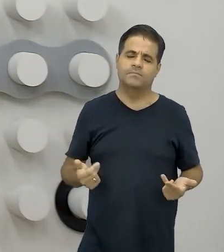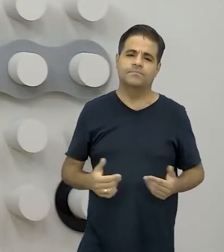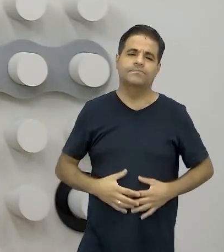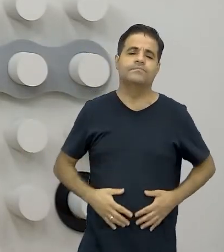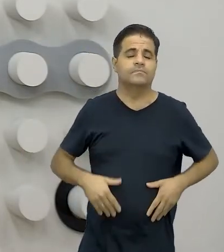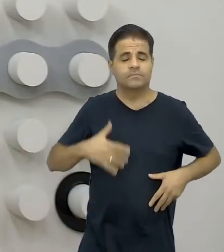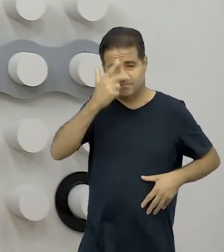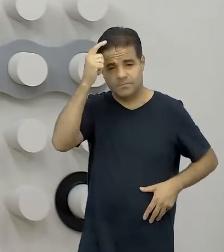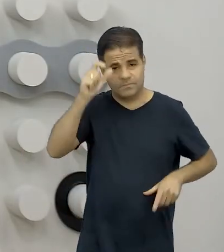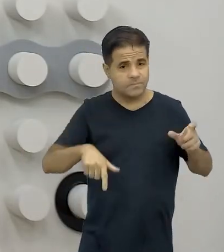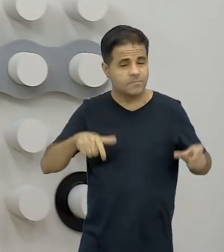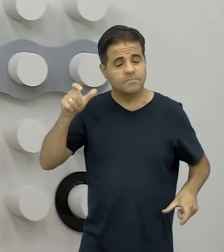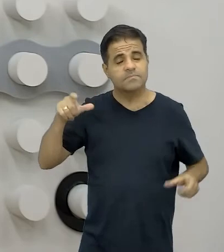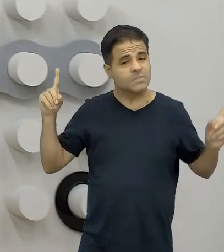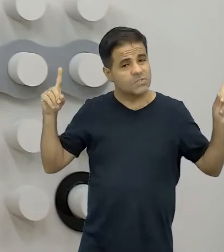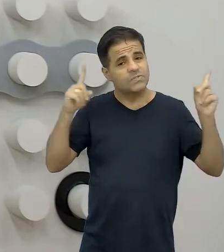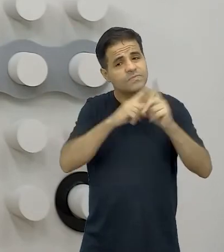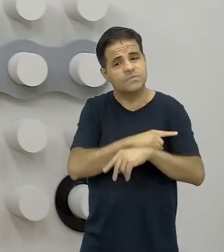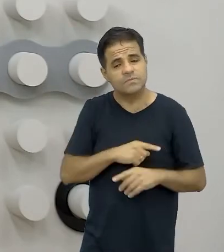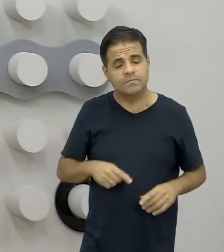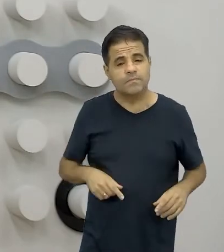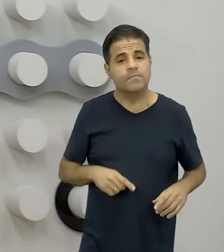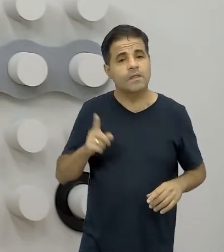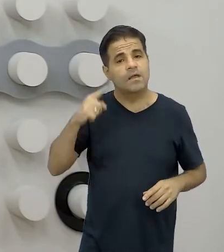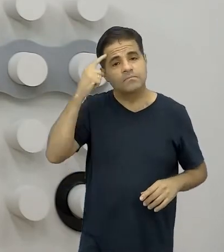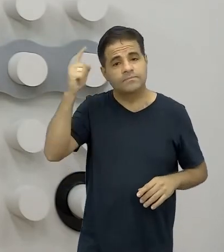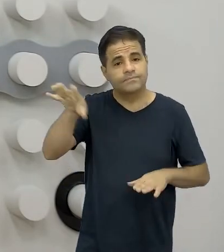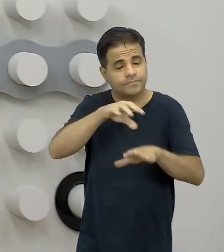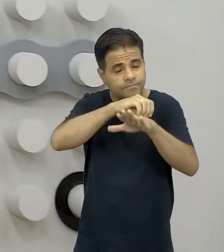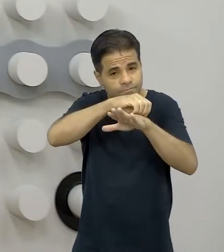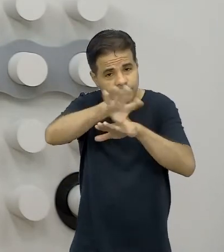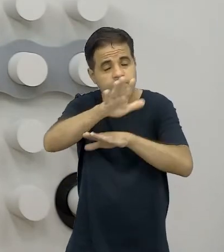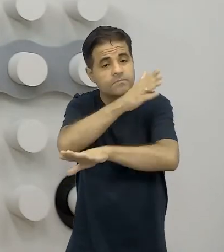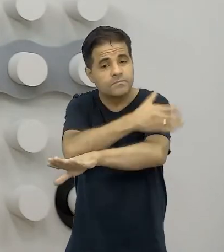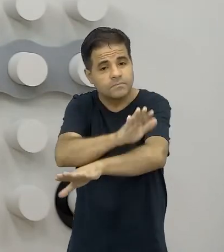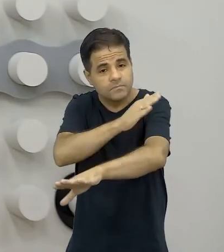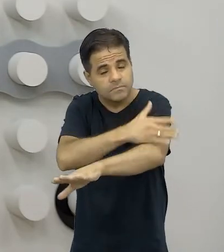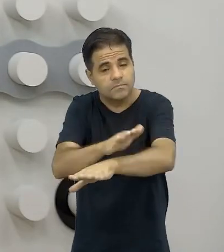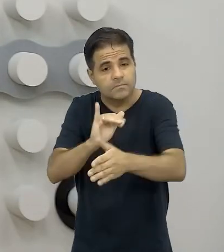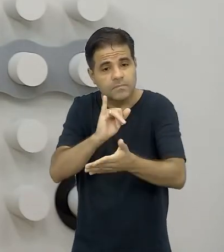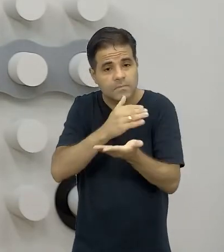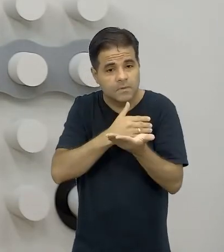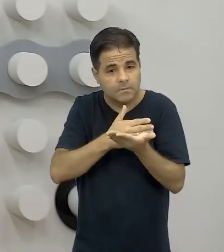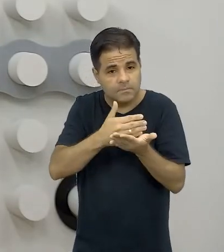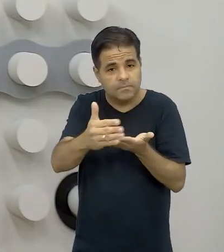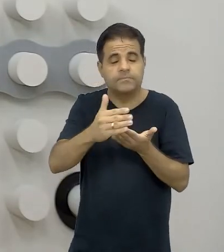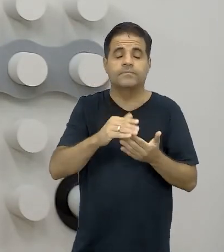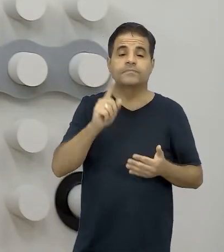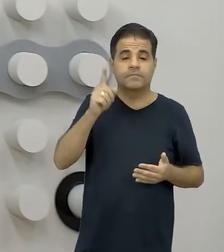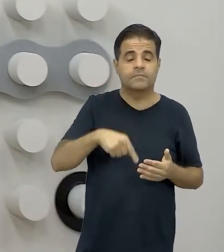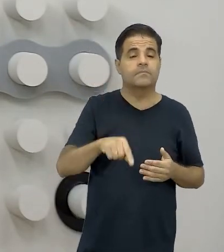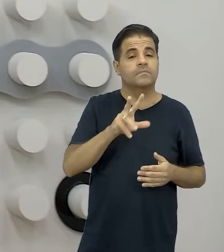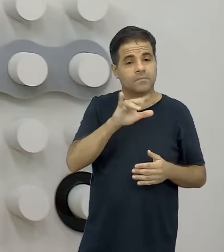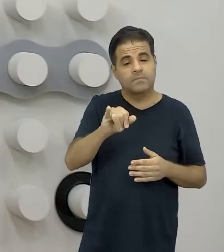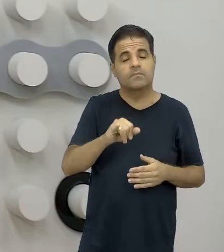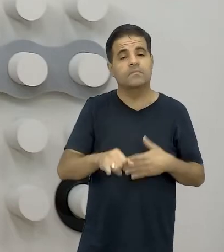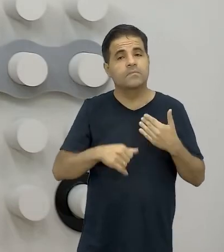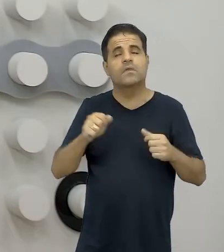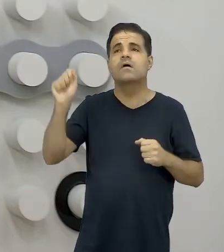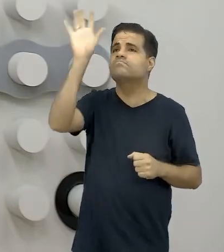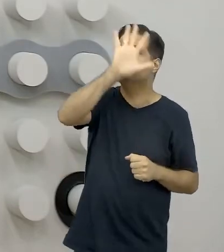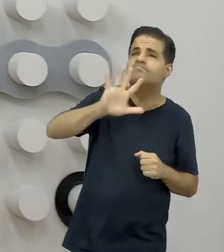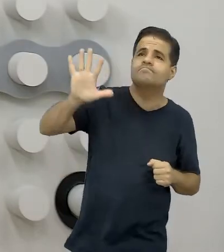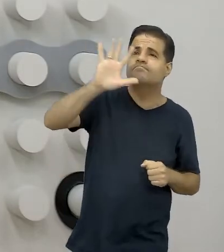seres complexos. Então, é essa um pouco a ideia desse exercício introdutório, e é um exercício que vai poder